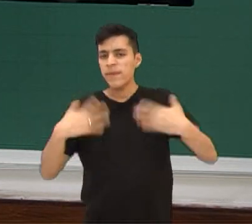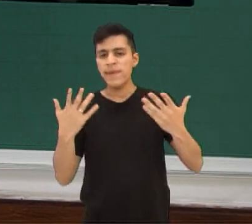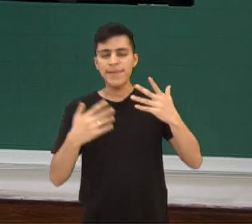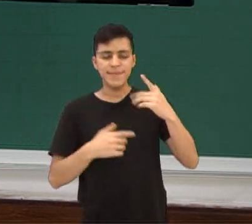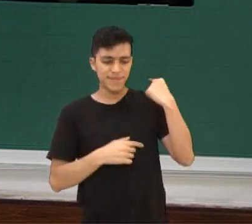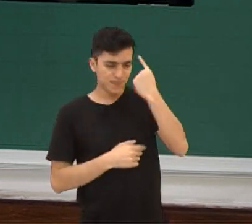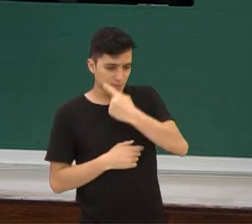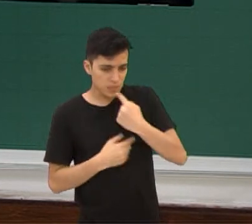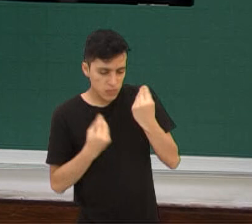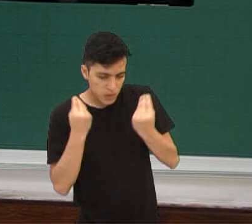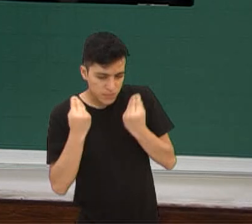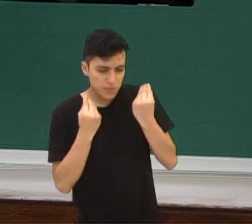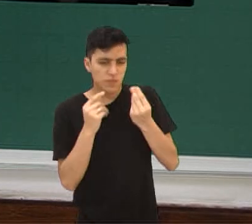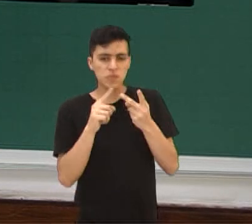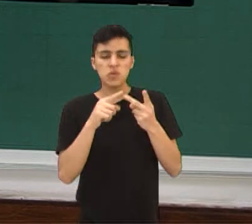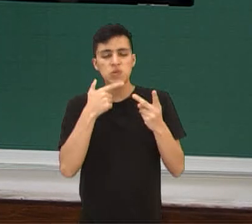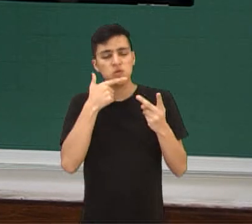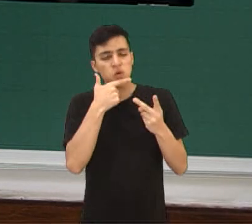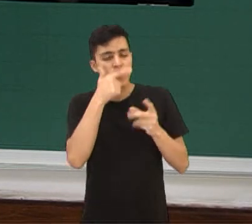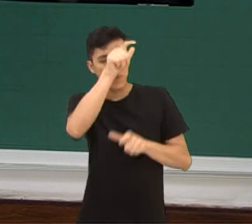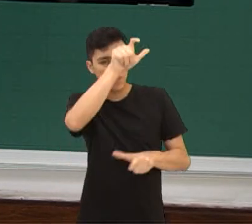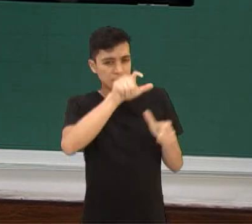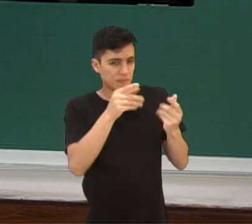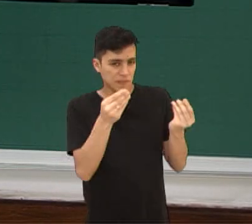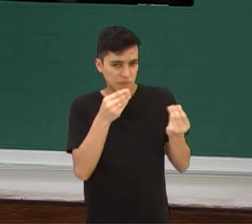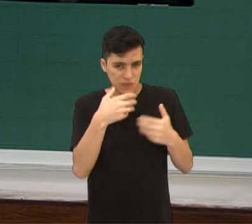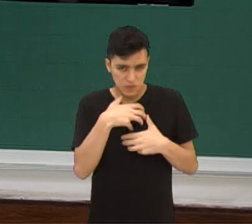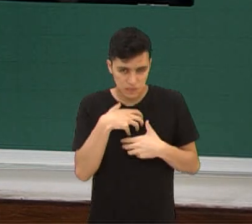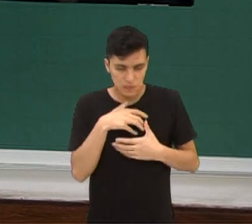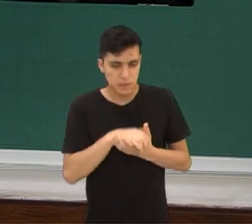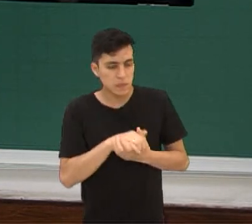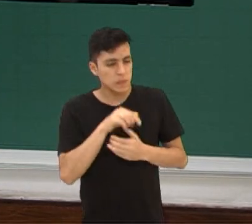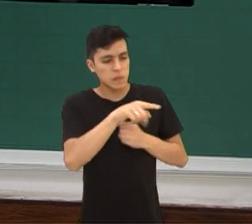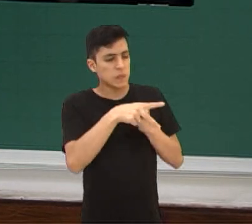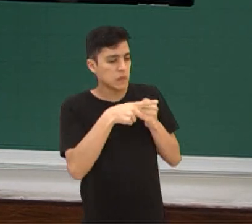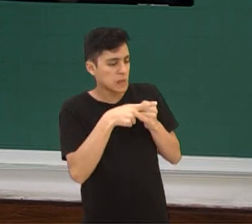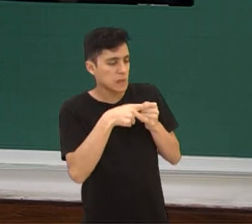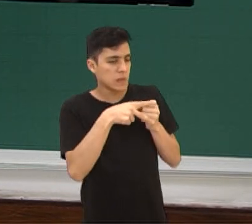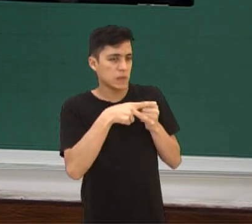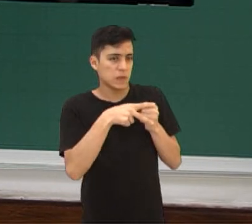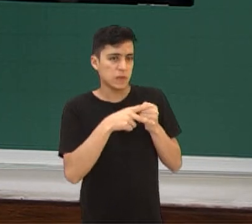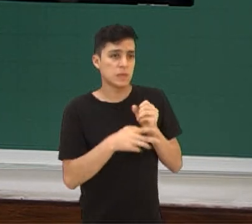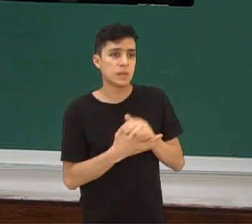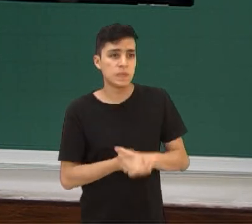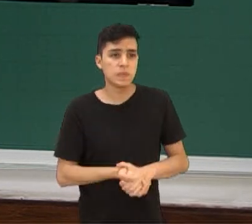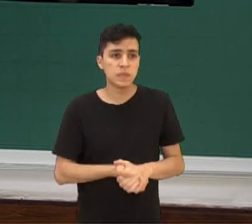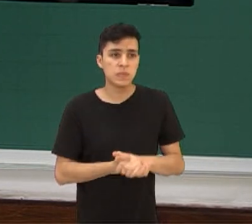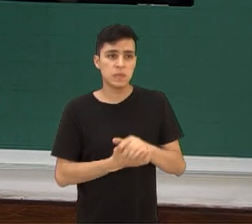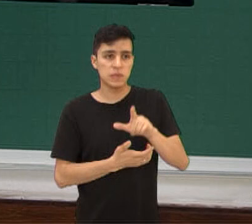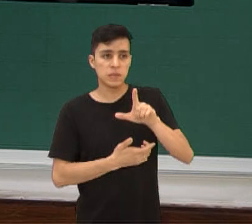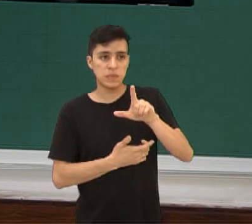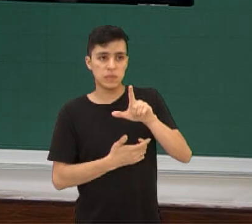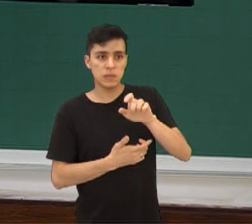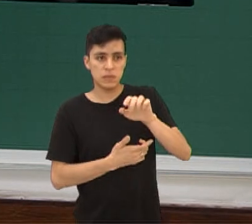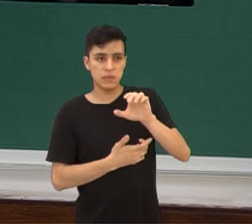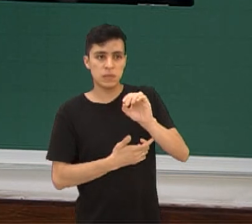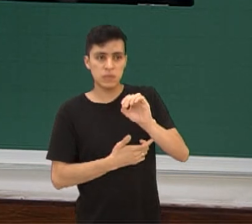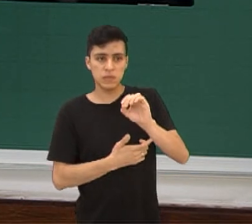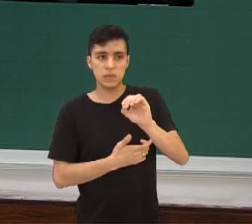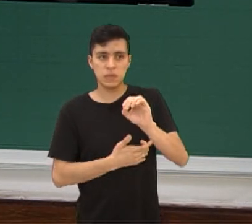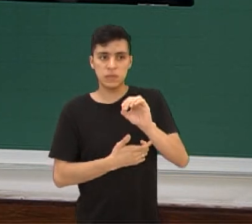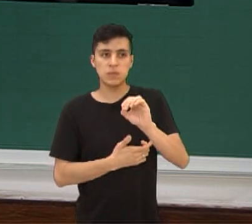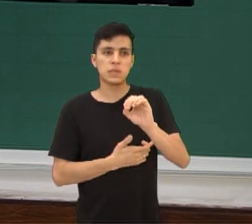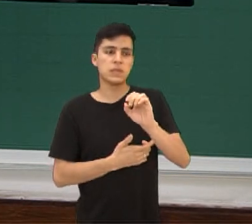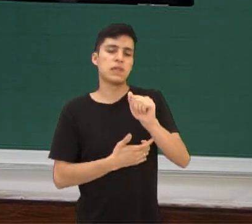física, personalidade ou humor de alguém, por exemplo. Esse verbo llegó a ser, essa combinação verbal,